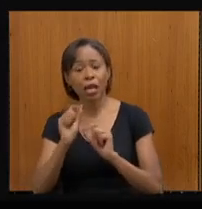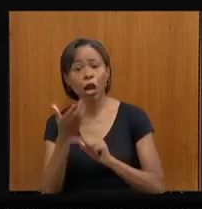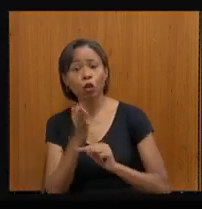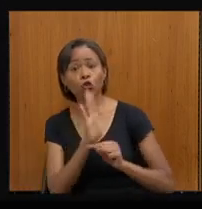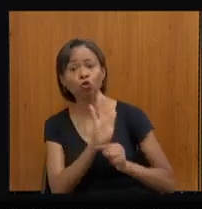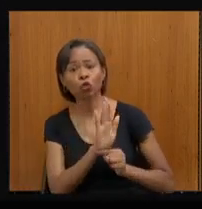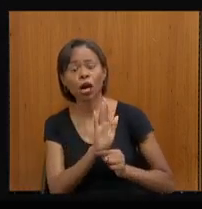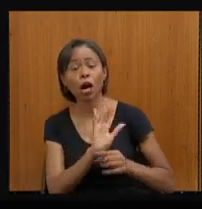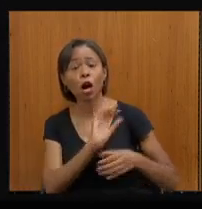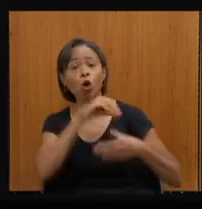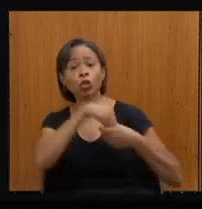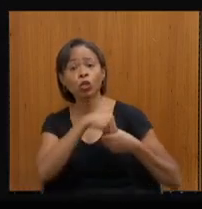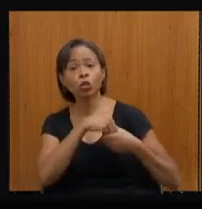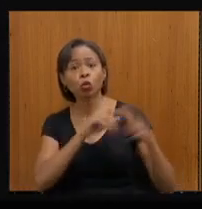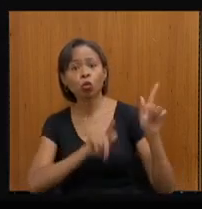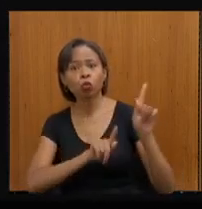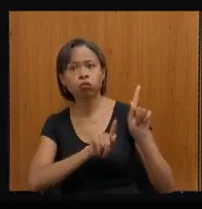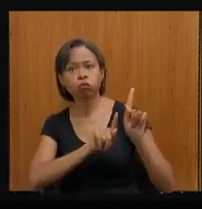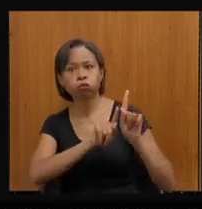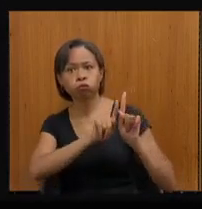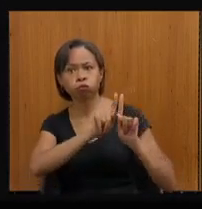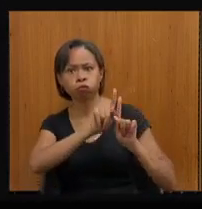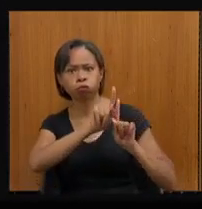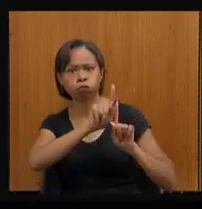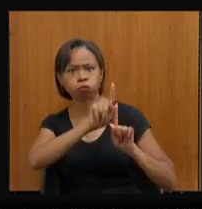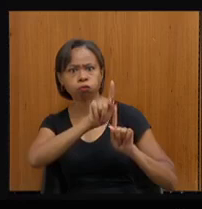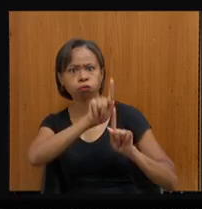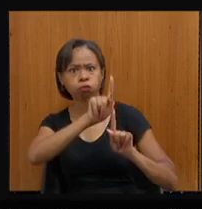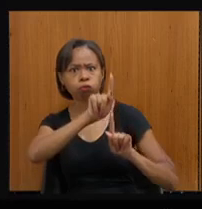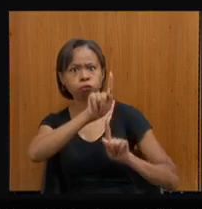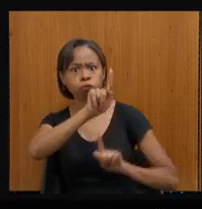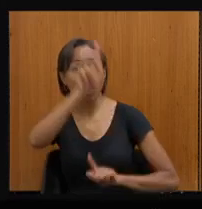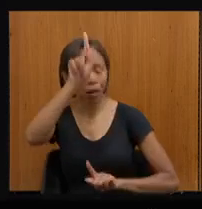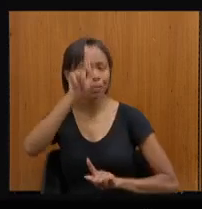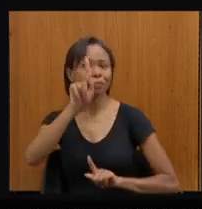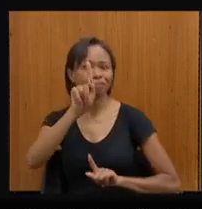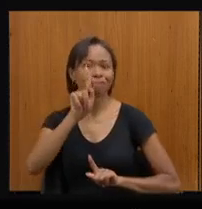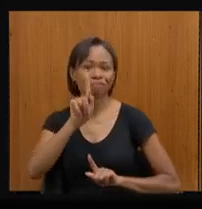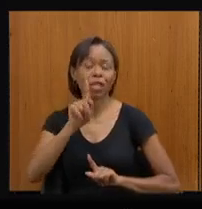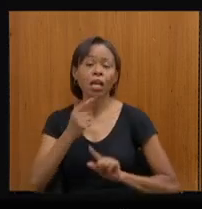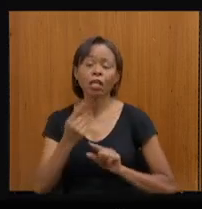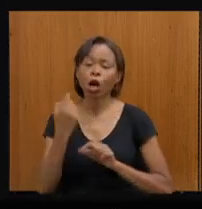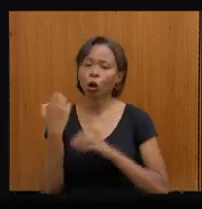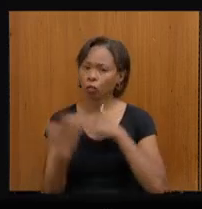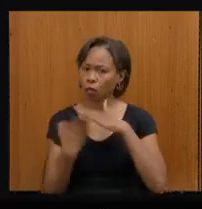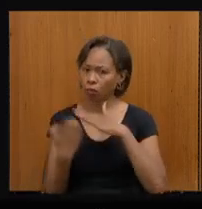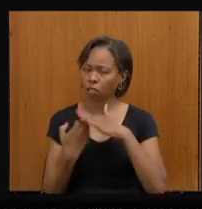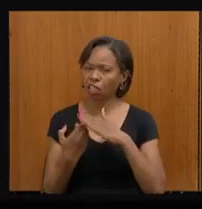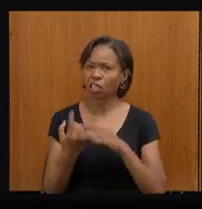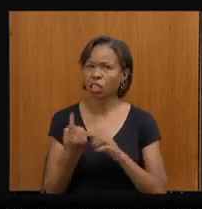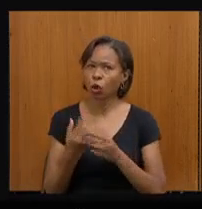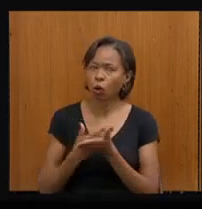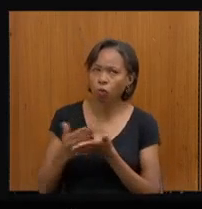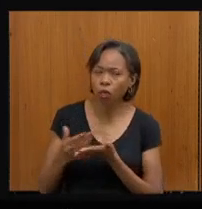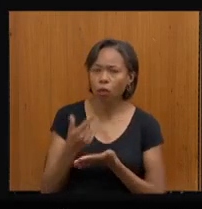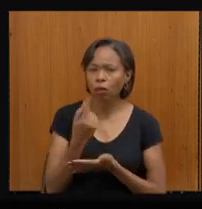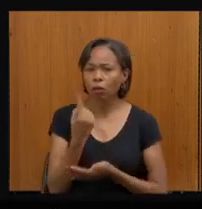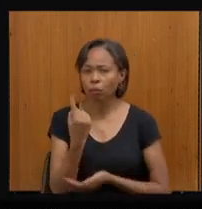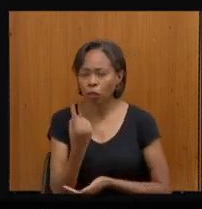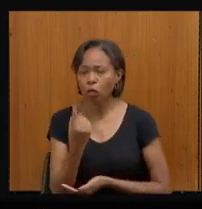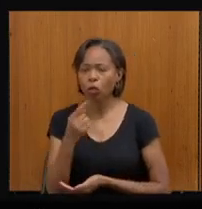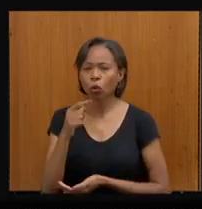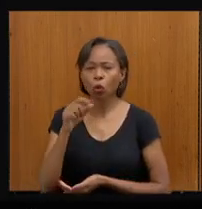Ariane né no projeto Ariane é nossa empresa ela ela vem desde 1830 São